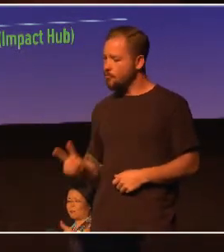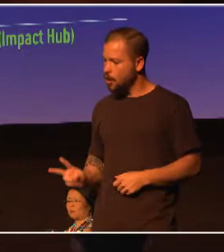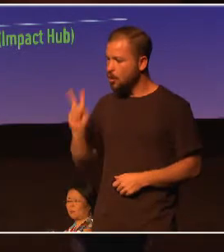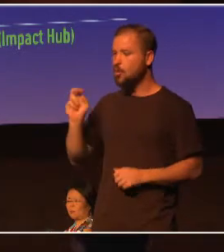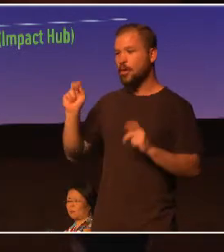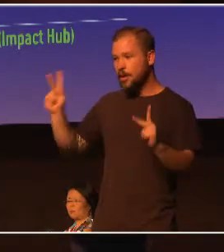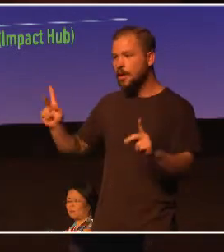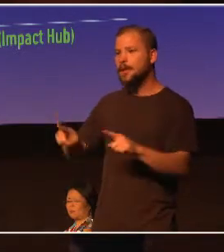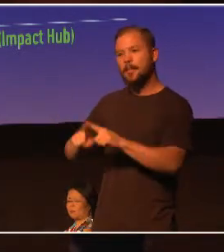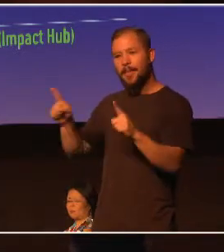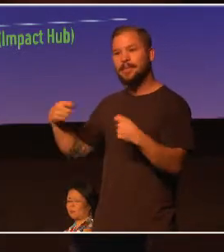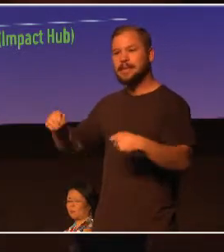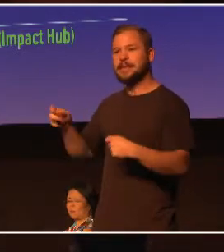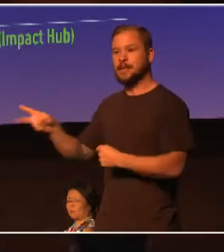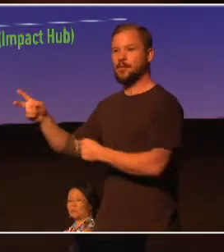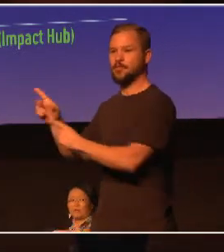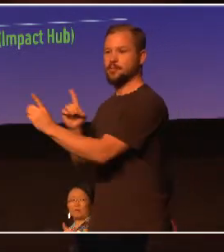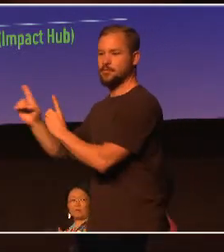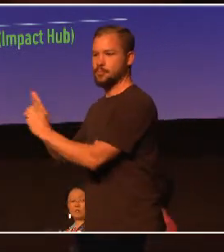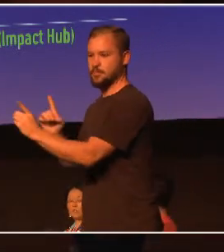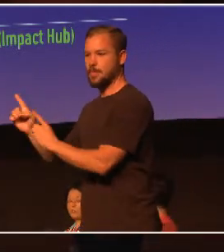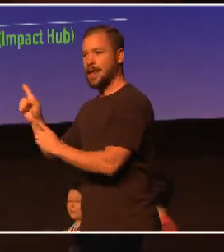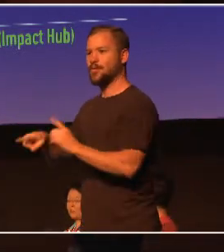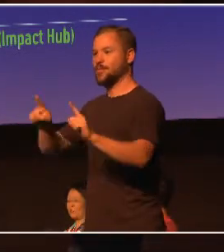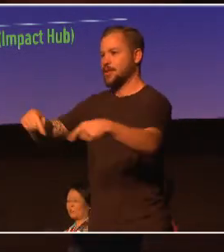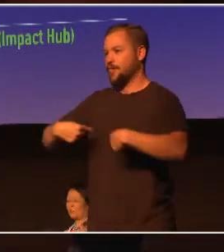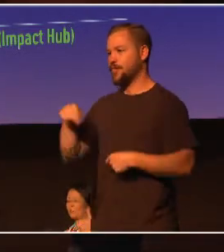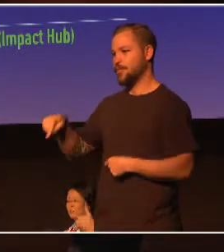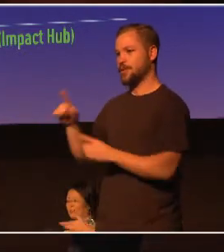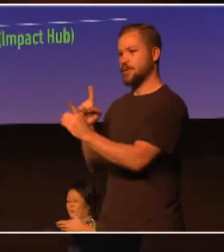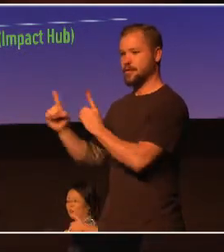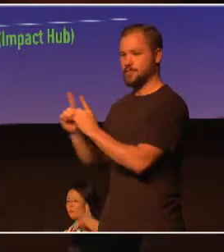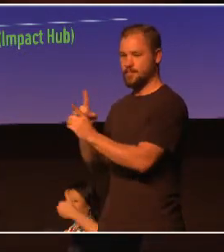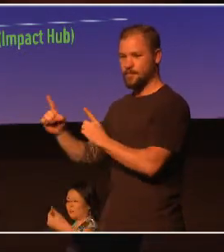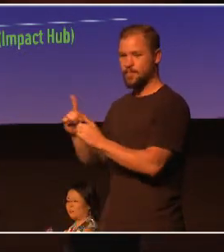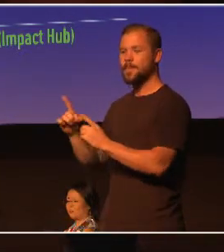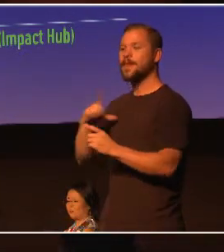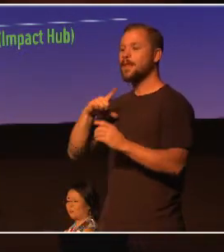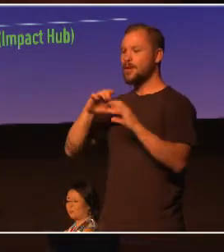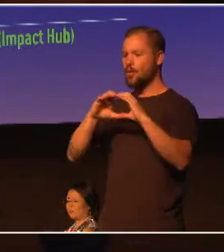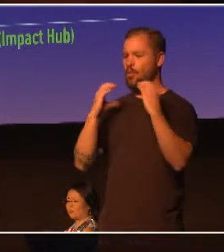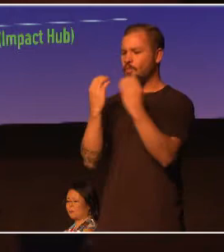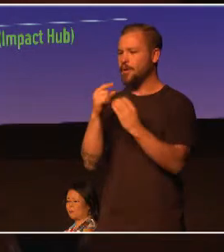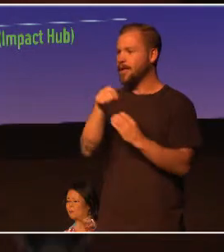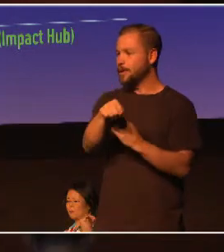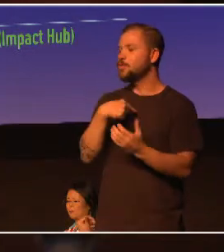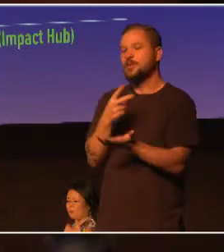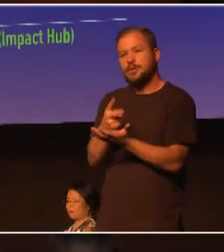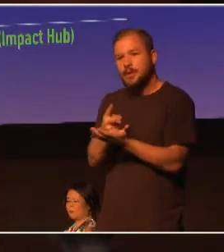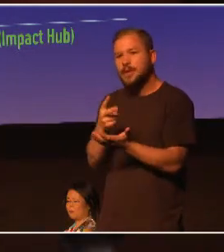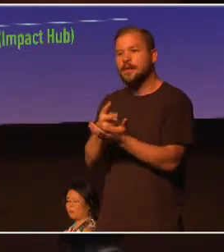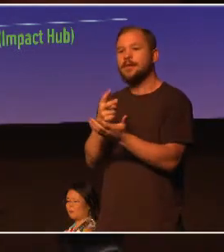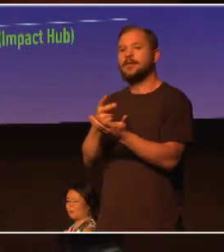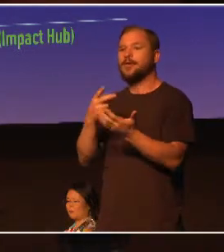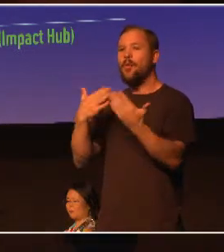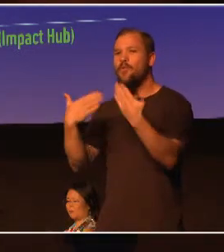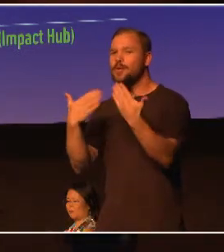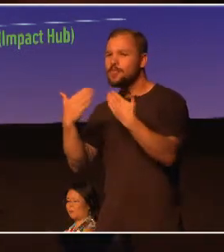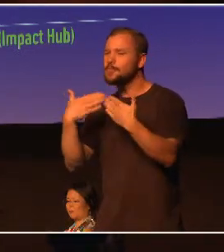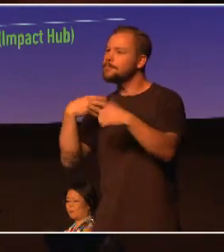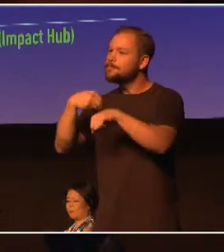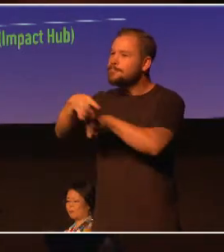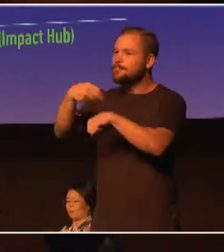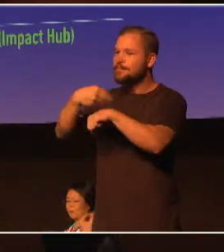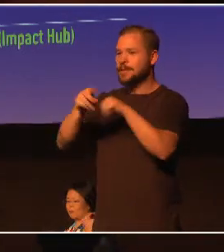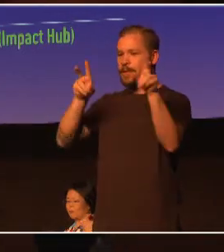mas estabelecendo diálogo. Eu acho que é um desafio enorme. A gente, nas conferências, tem tentado fazer isso. Então, o Fórum de Finanças Sociais, que a gente